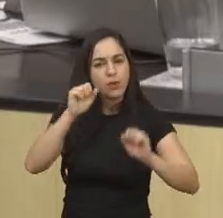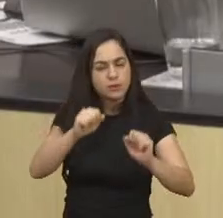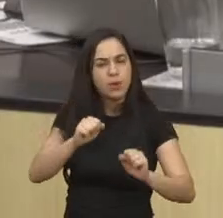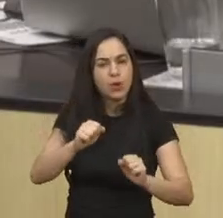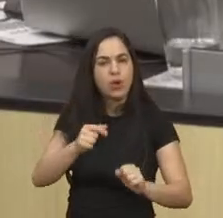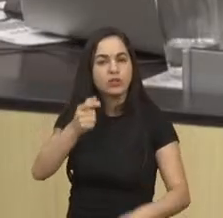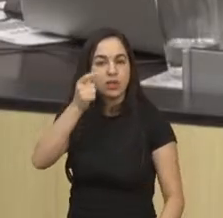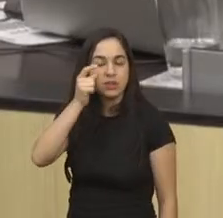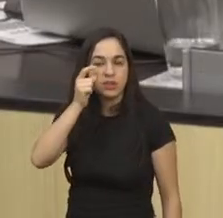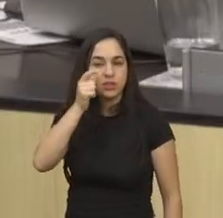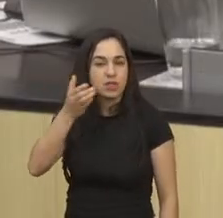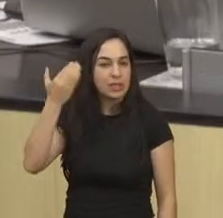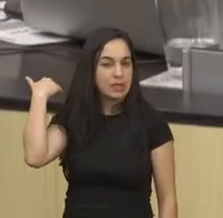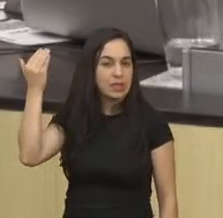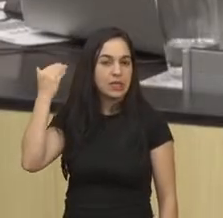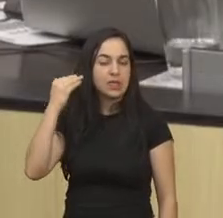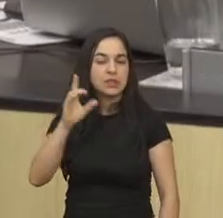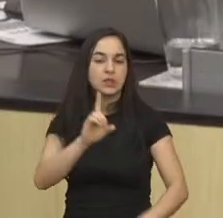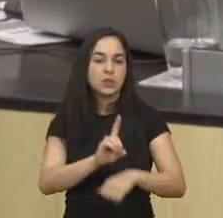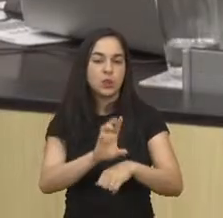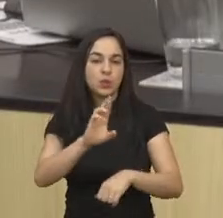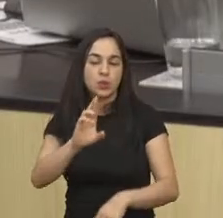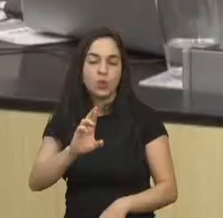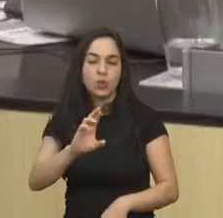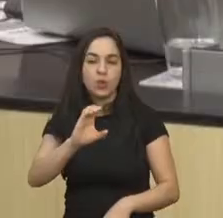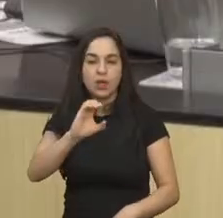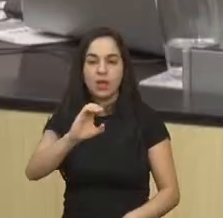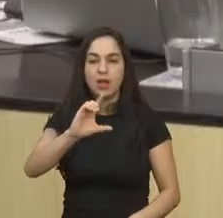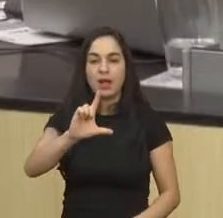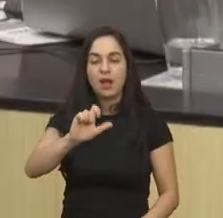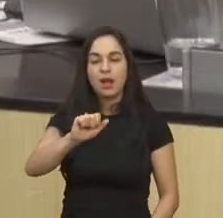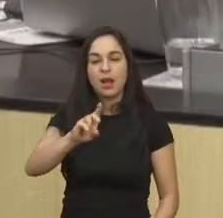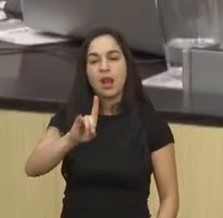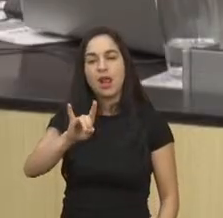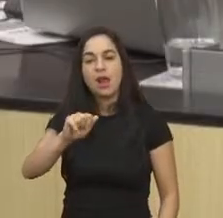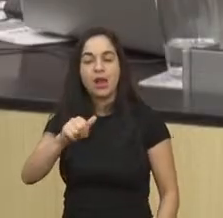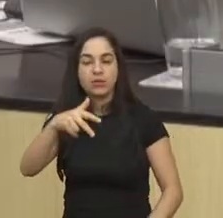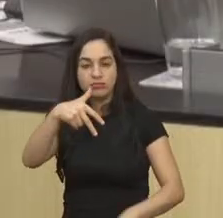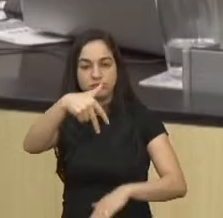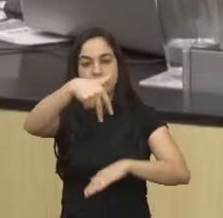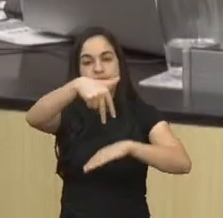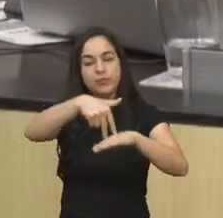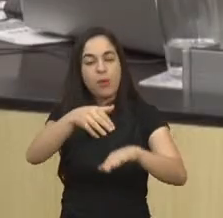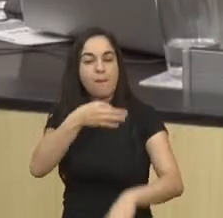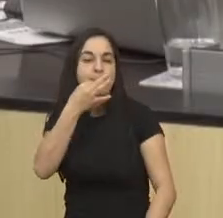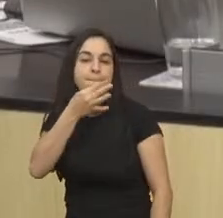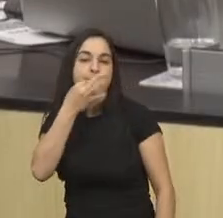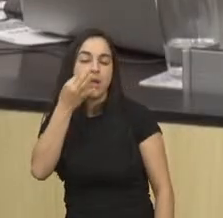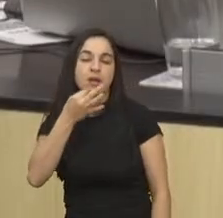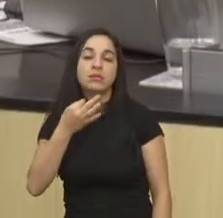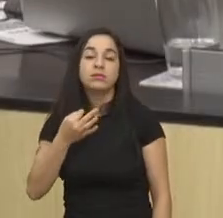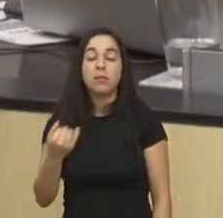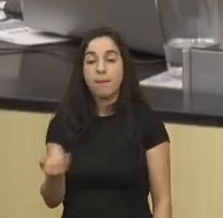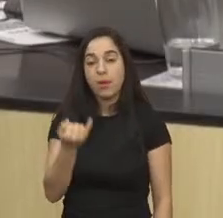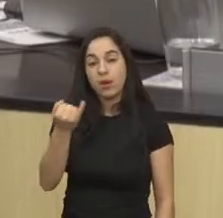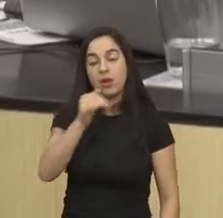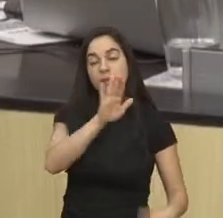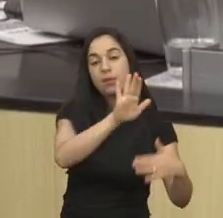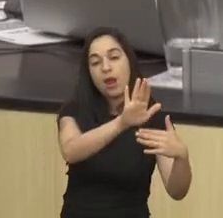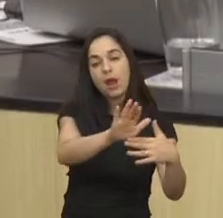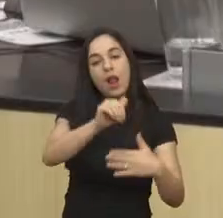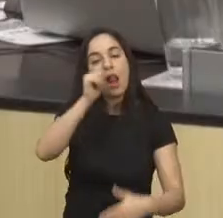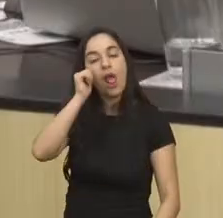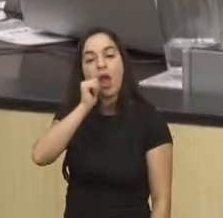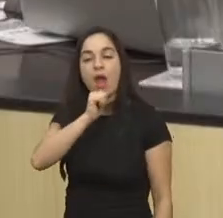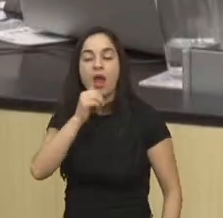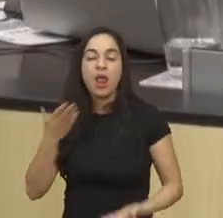aqui na tribuna, que foi sensacional. Eu acho que isso dá um up na vida das mulheres e traz